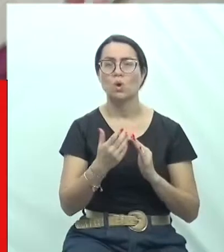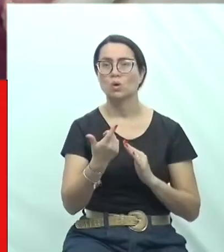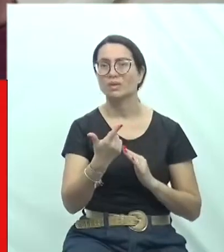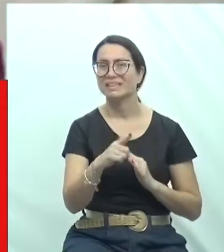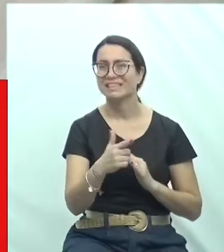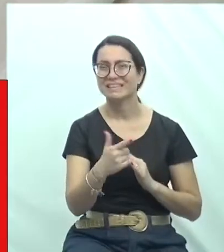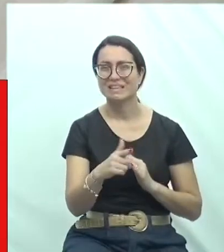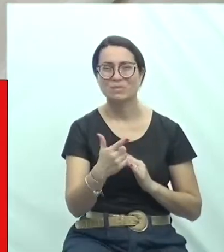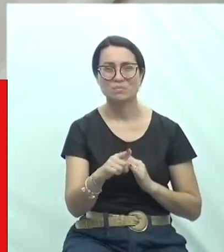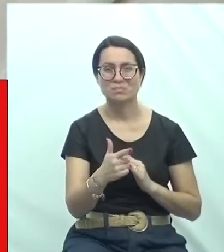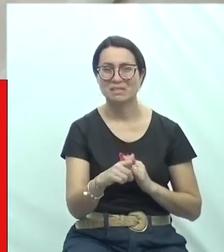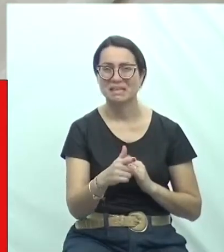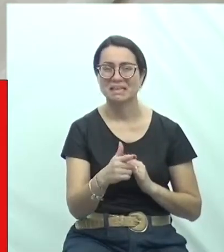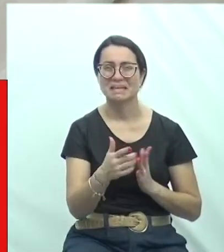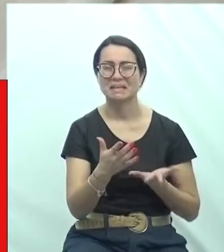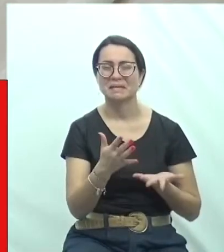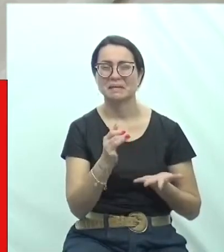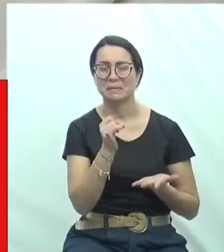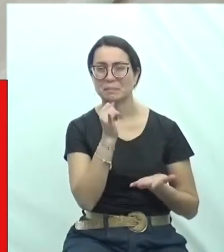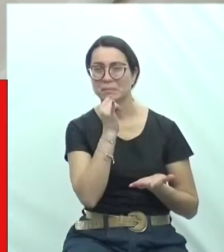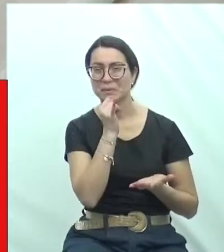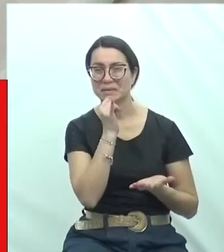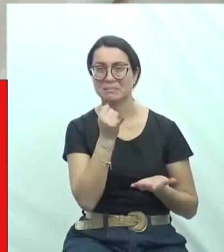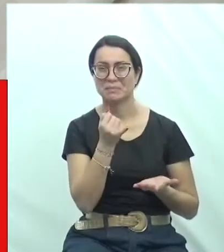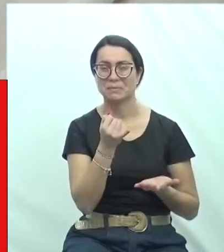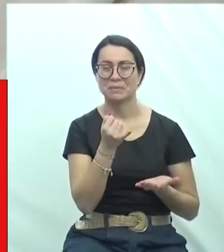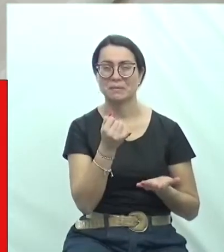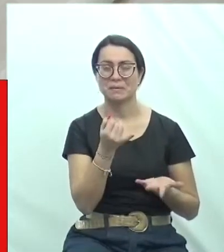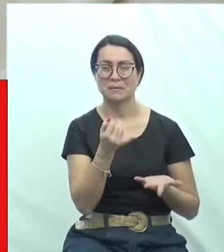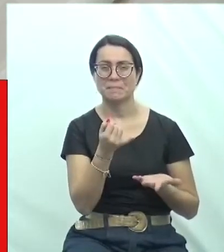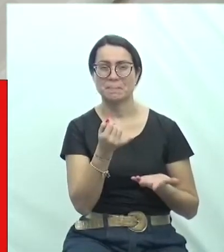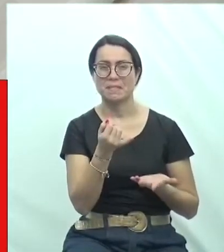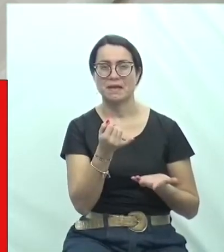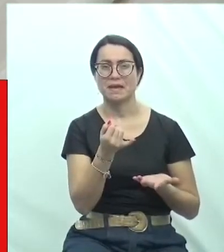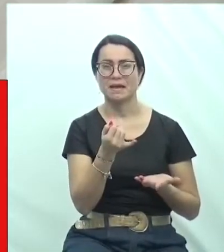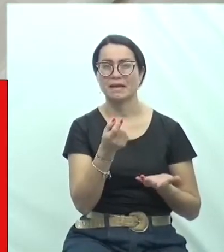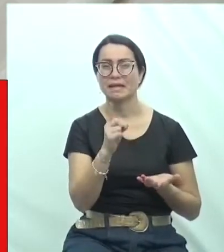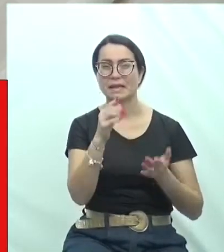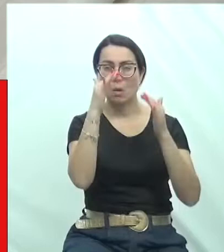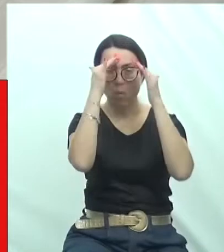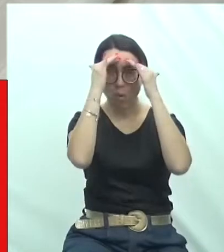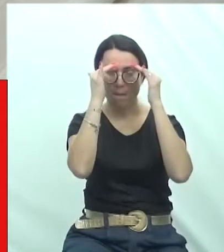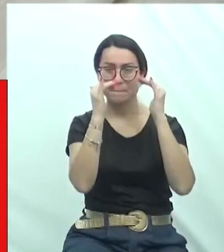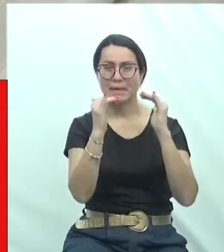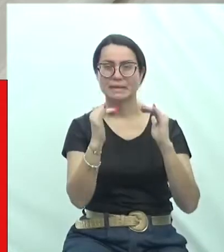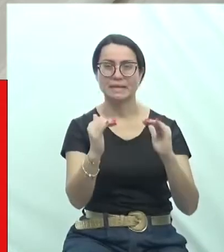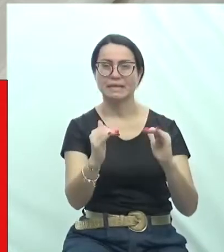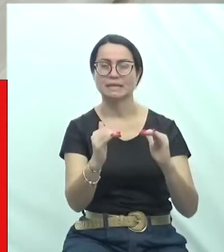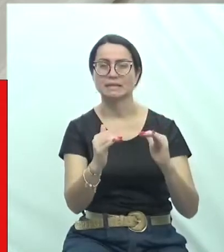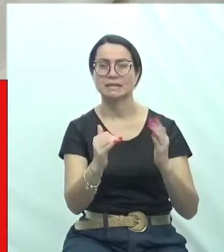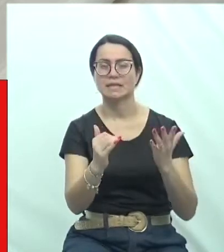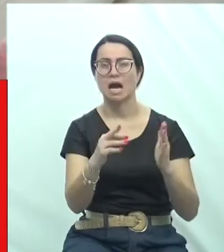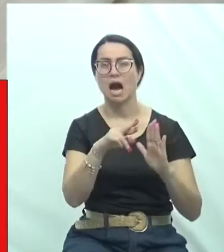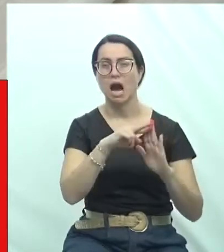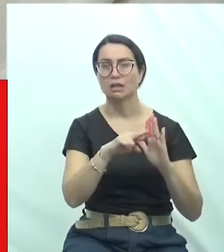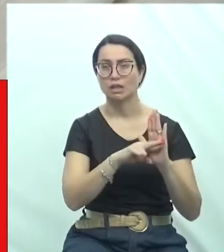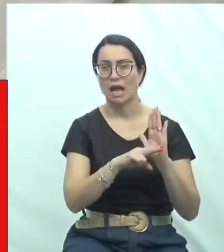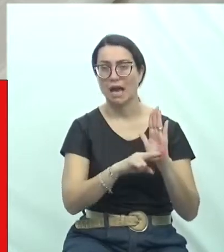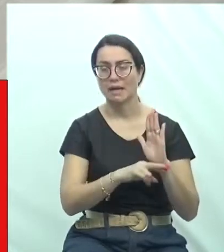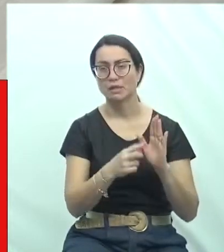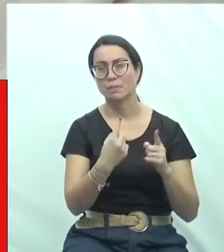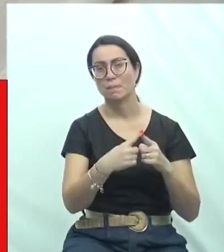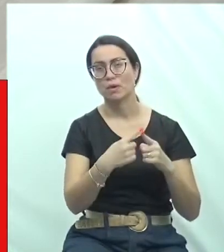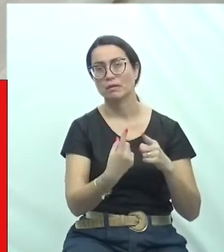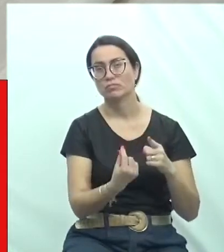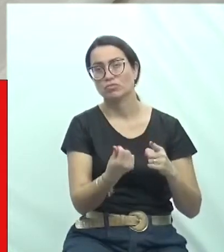ser atendida por gravidade, ela ficará isenta da taxa de esgoto. Então, assim, ó, a gente está